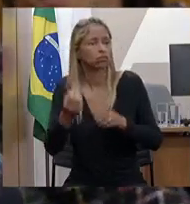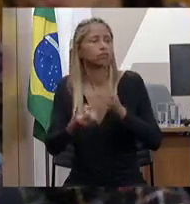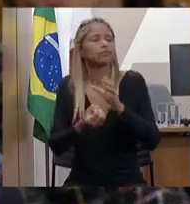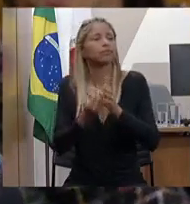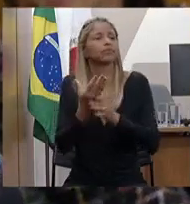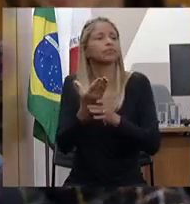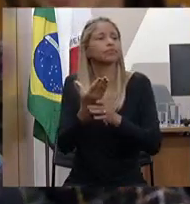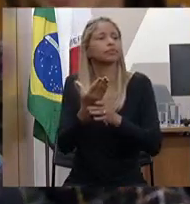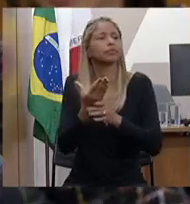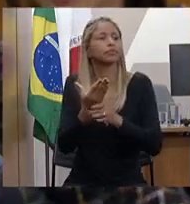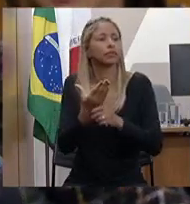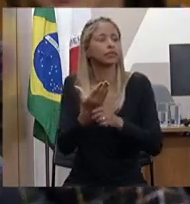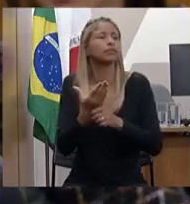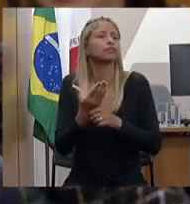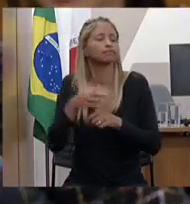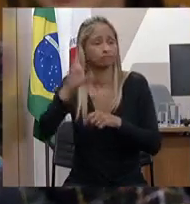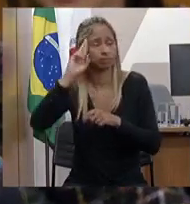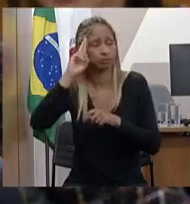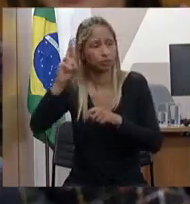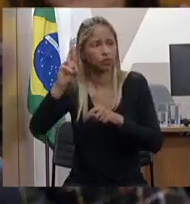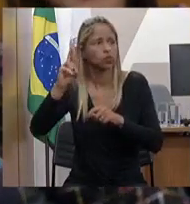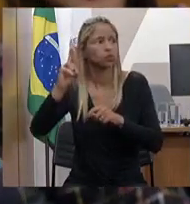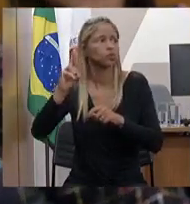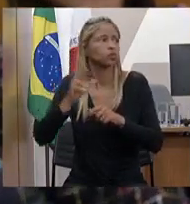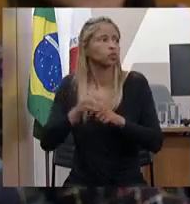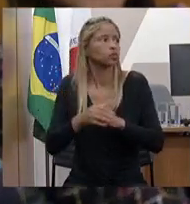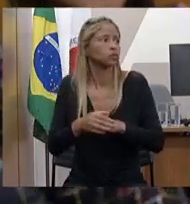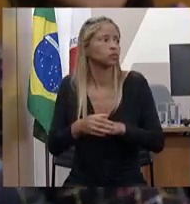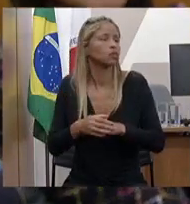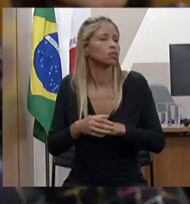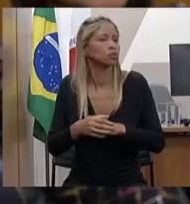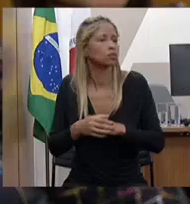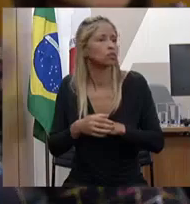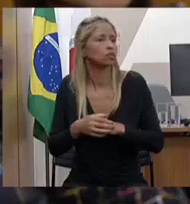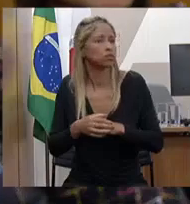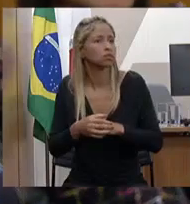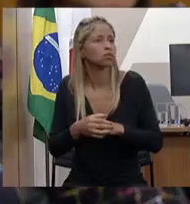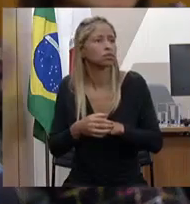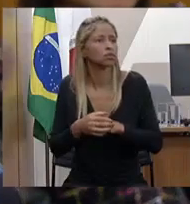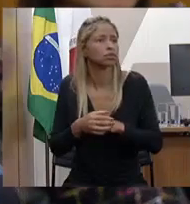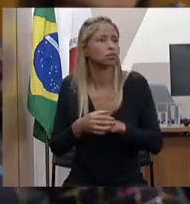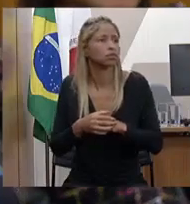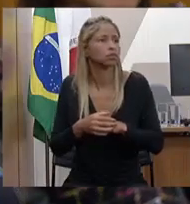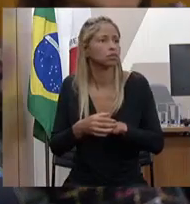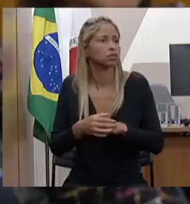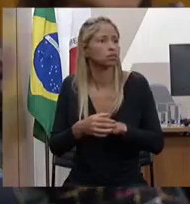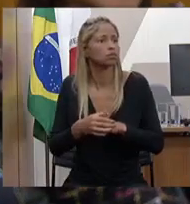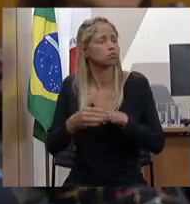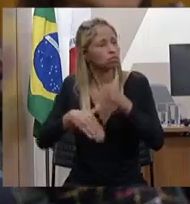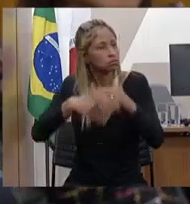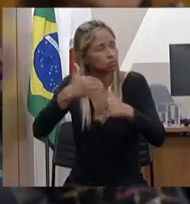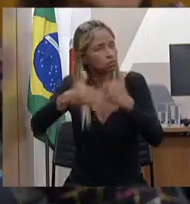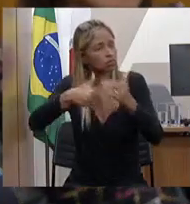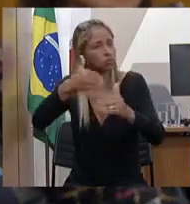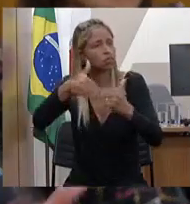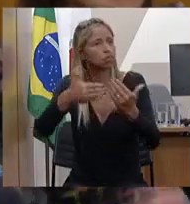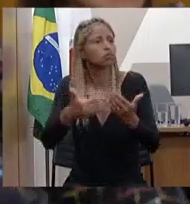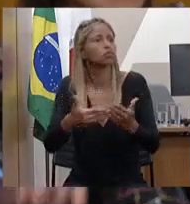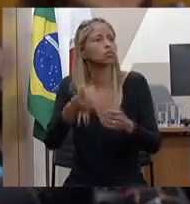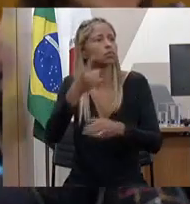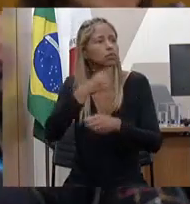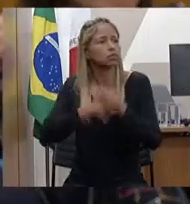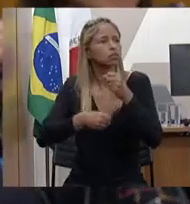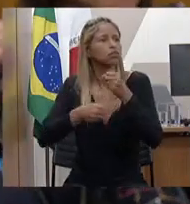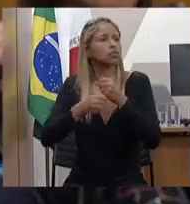criamos essa diretoria ela vem assim ainda tinha do Claro né o ano passado